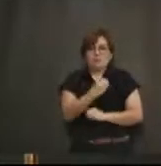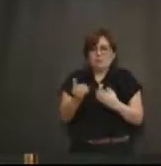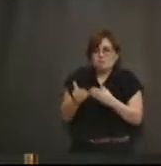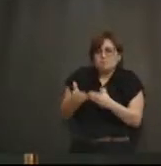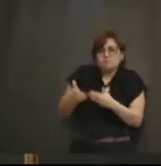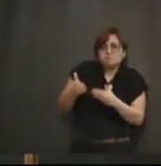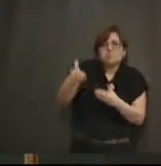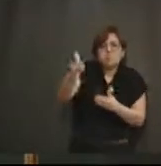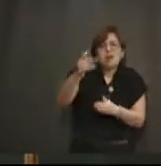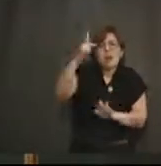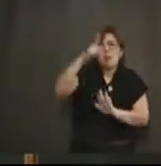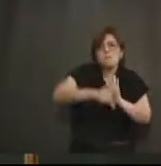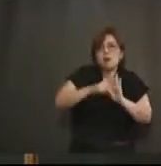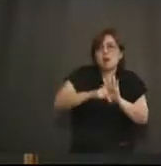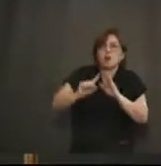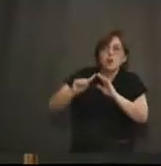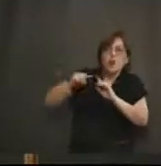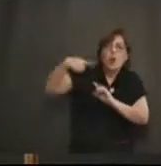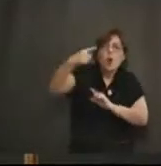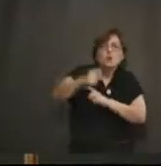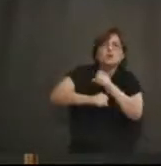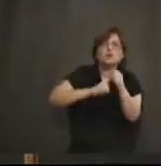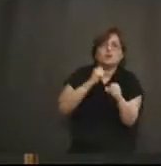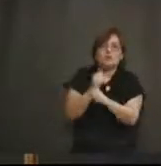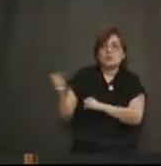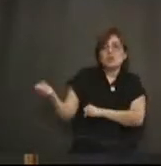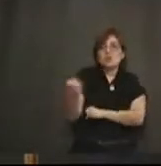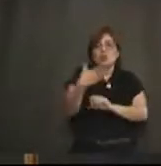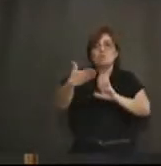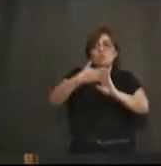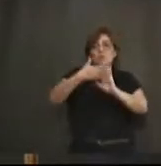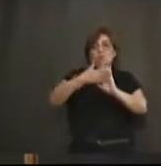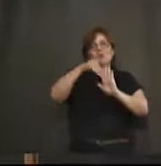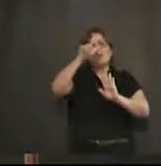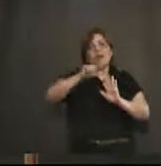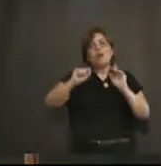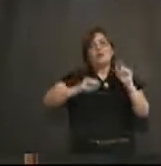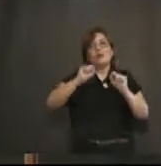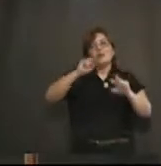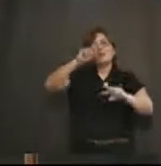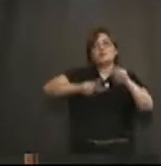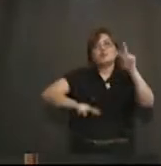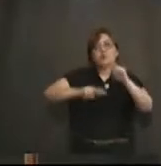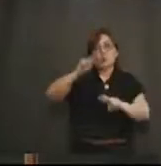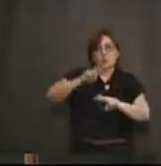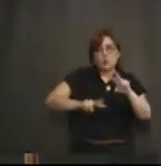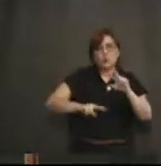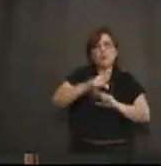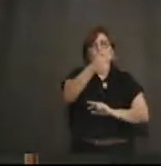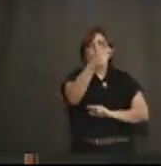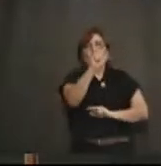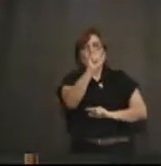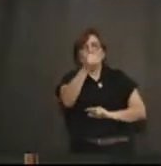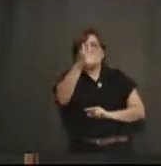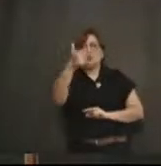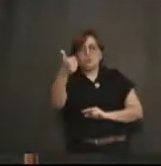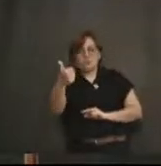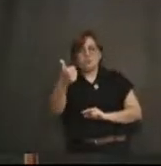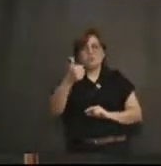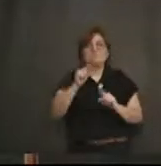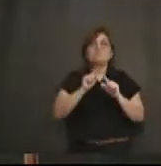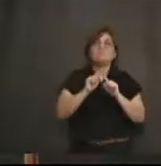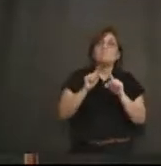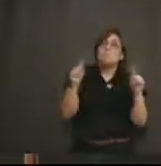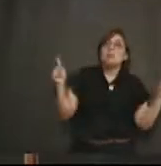ano seguinte. A nova proposta de data seria junho de 2021. Acontece que logo ficou